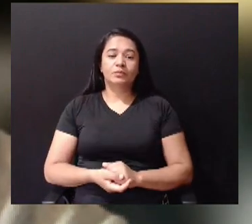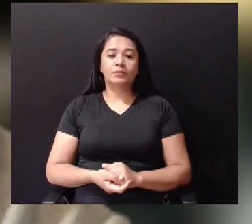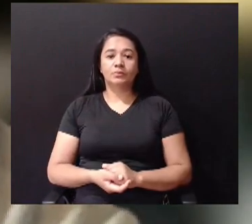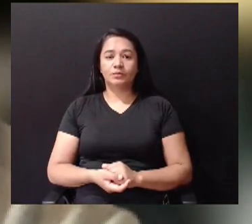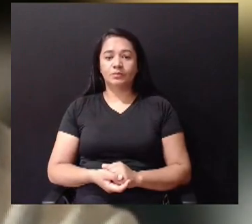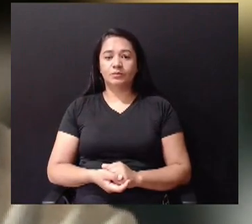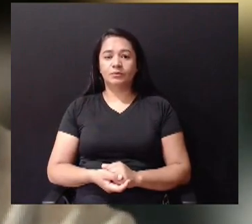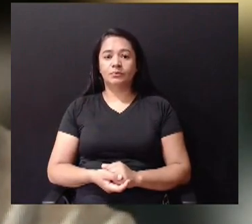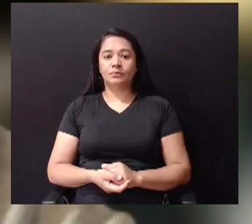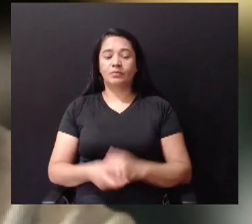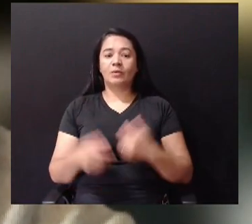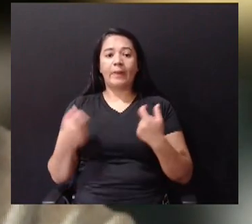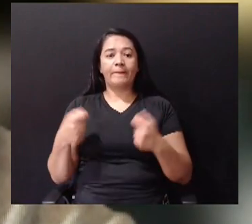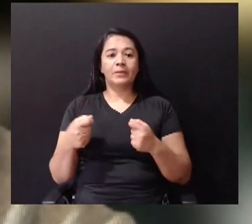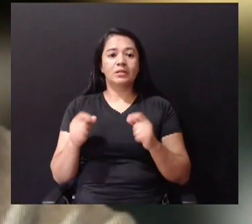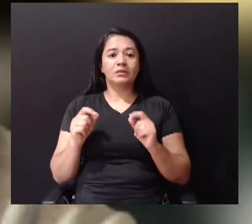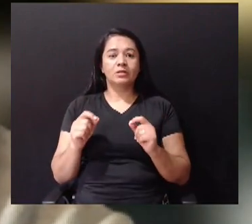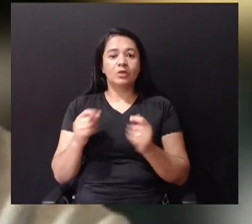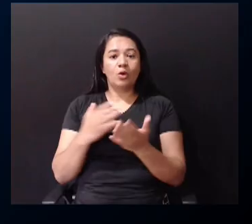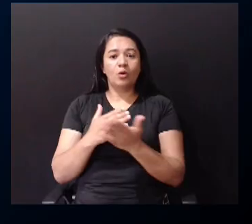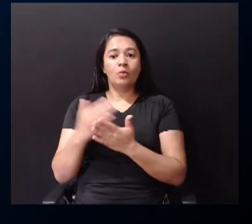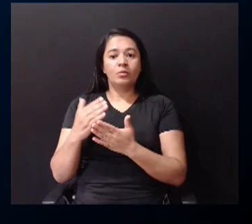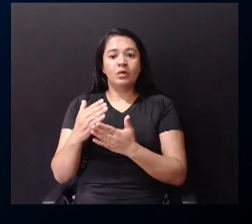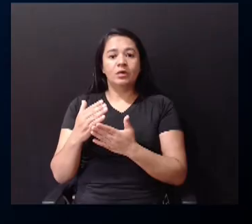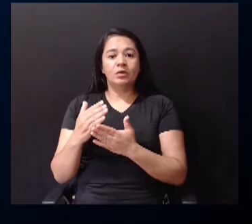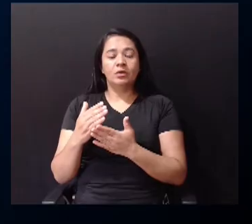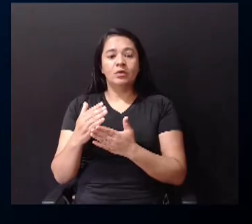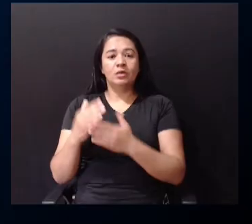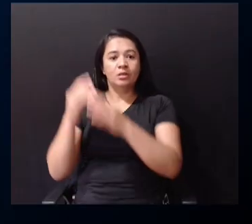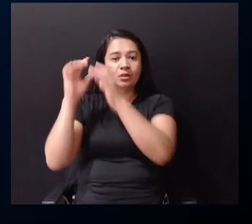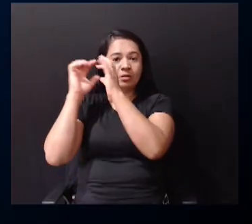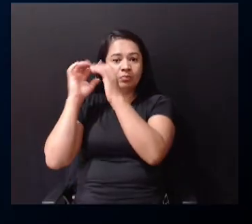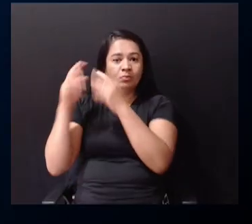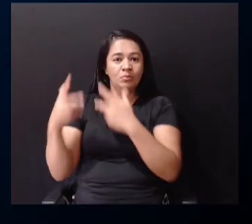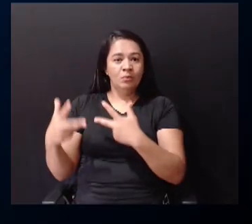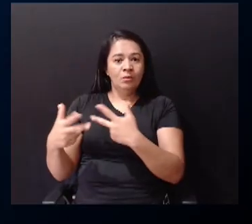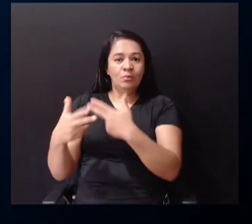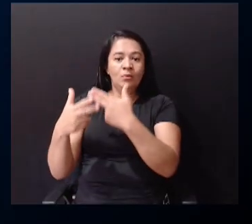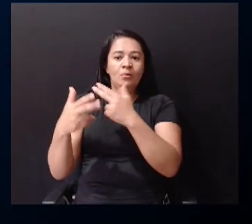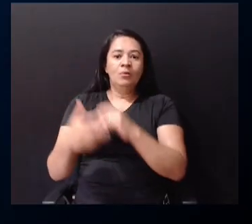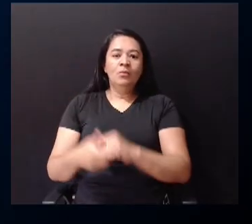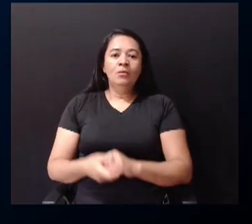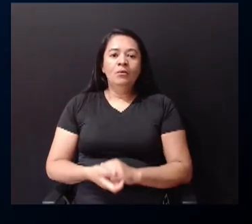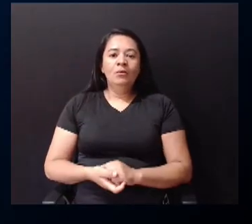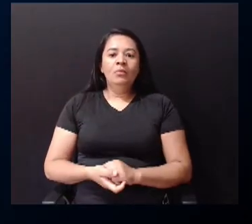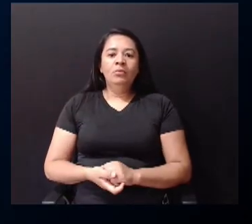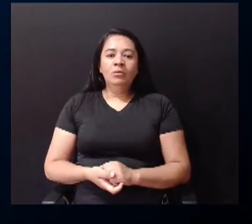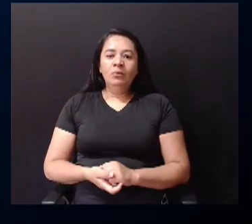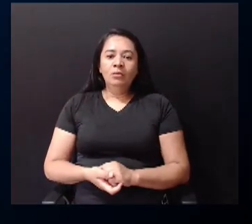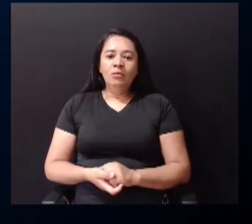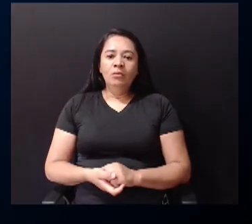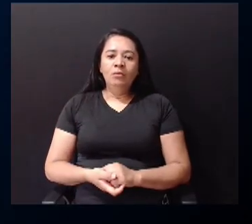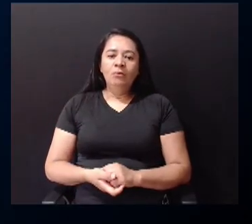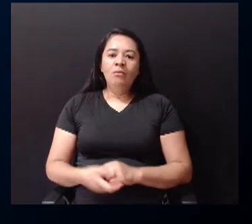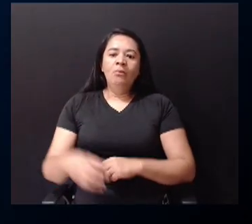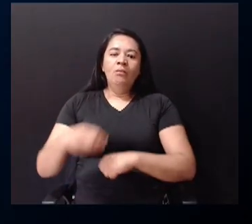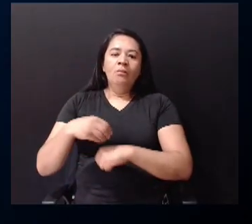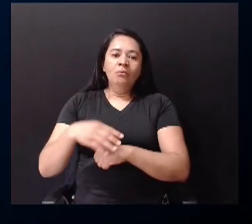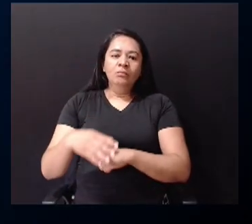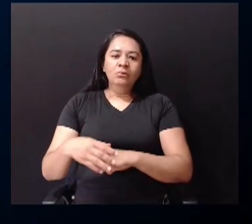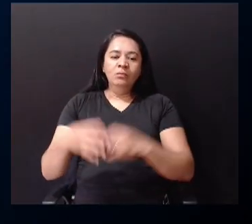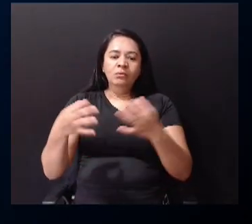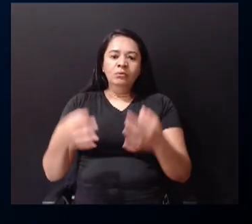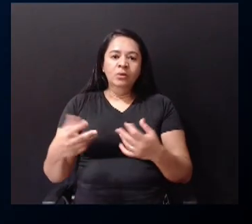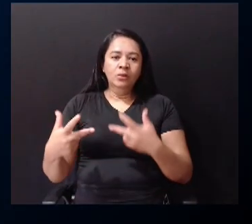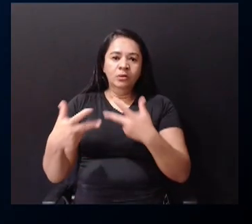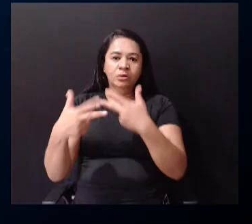passar, inicialmente passa na mão do neurocirurgião, e o neurocirurgião, a indicação correta de uma cirurgia, dependendo